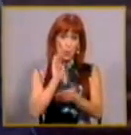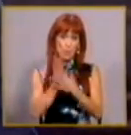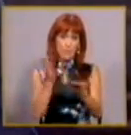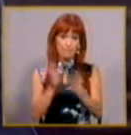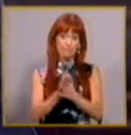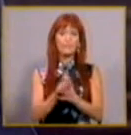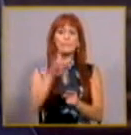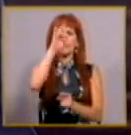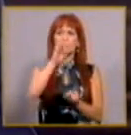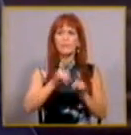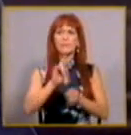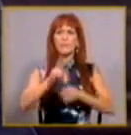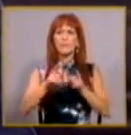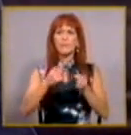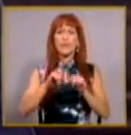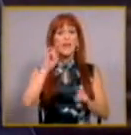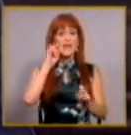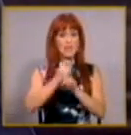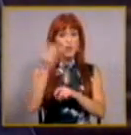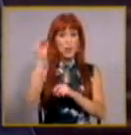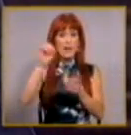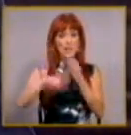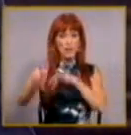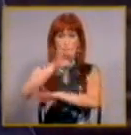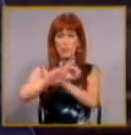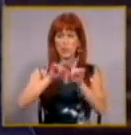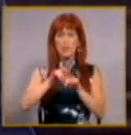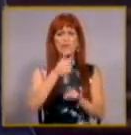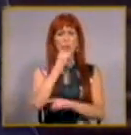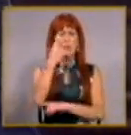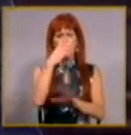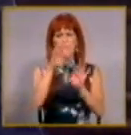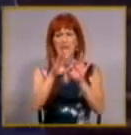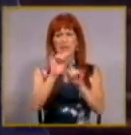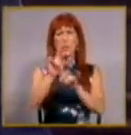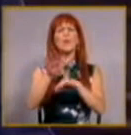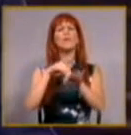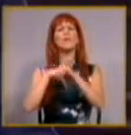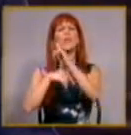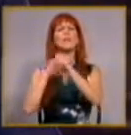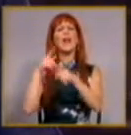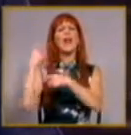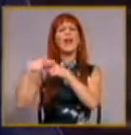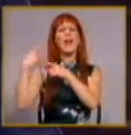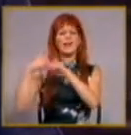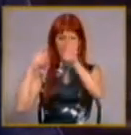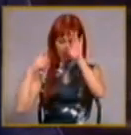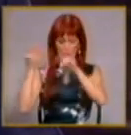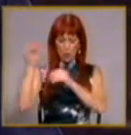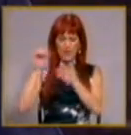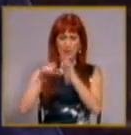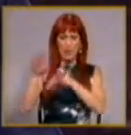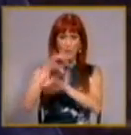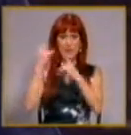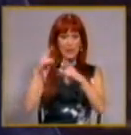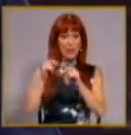para lembrar. Que é, no fundo, também exigir ao Banco Central Europeu uma medida idêntica àquela que fez para com a Grécia. Ou seja, o Banco Central